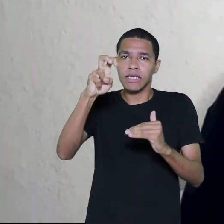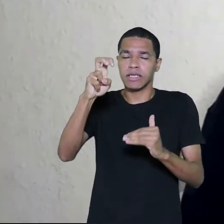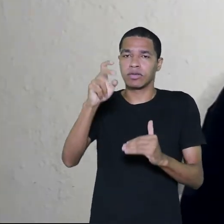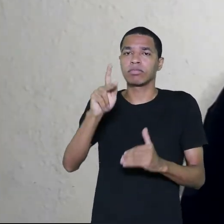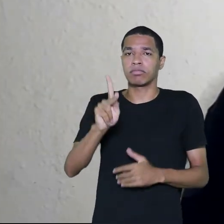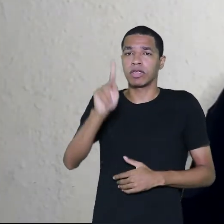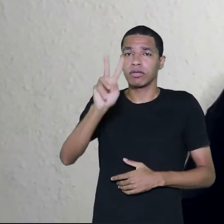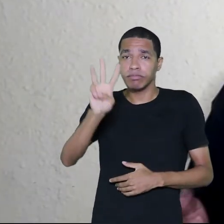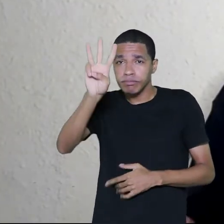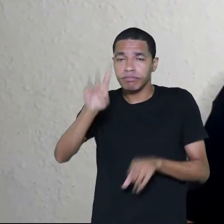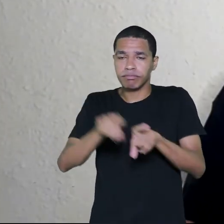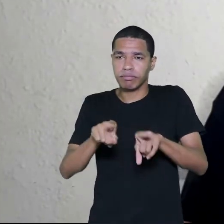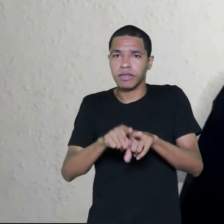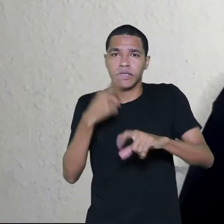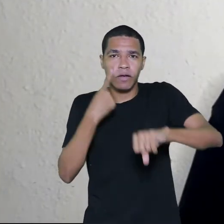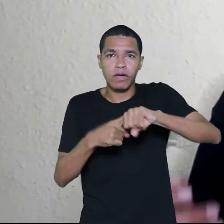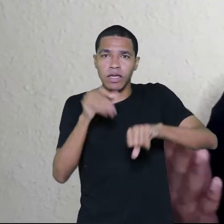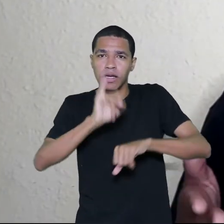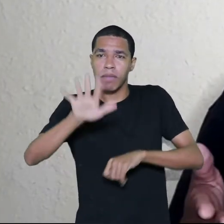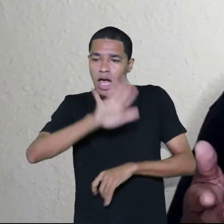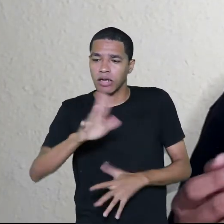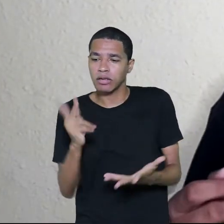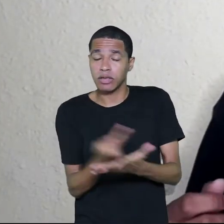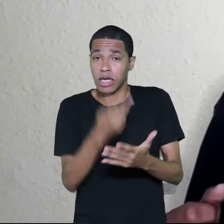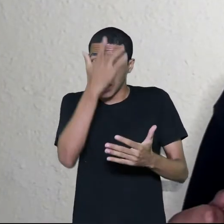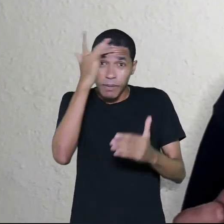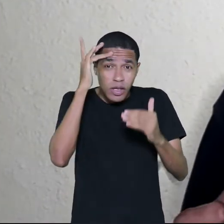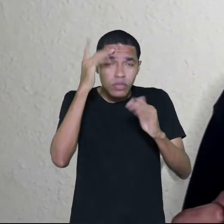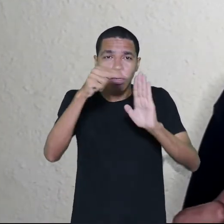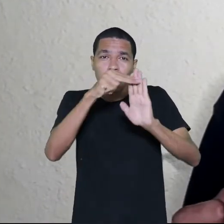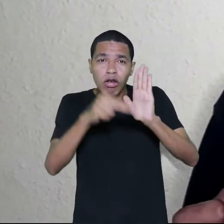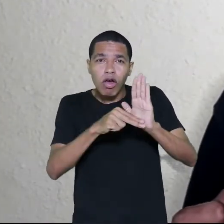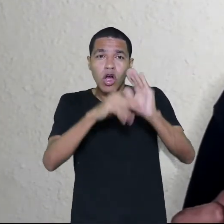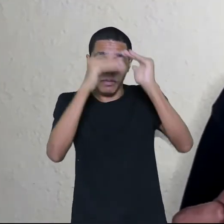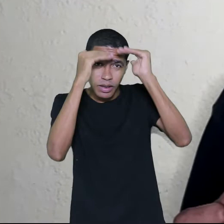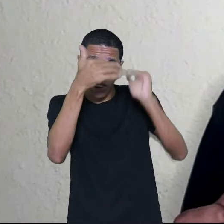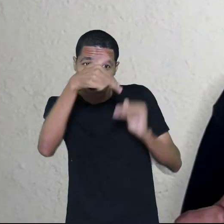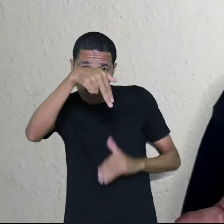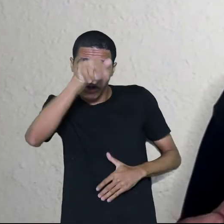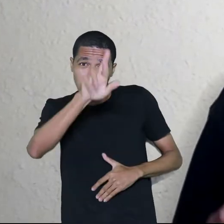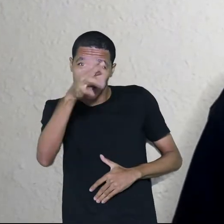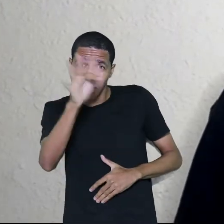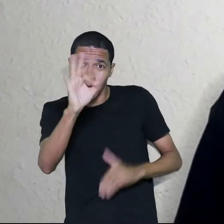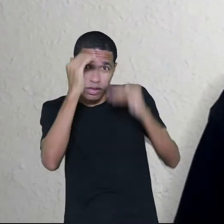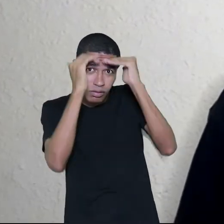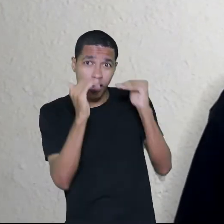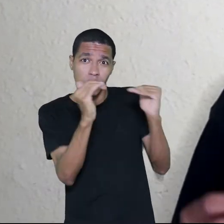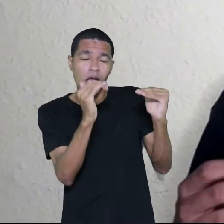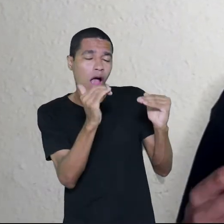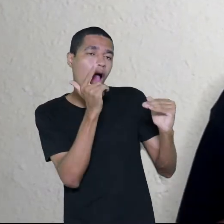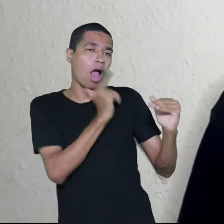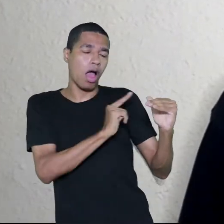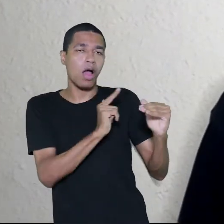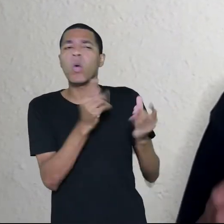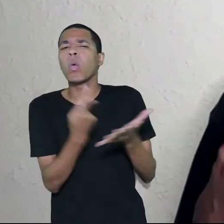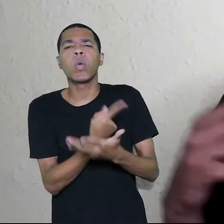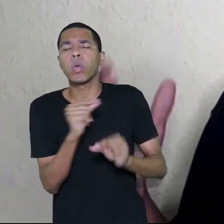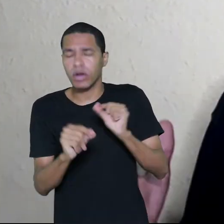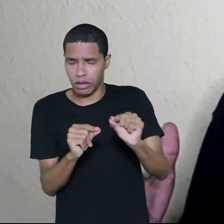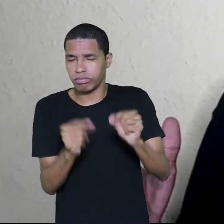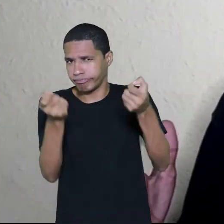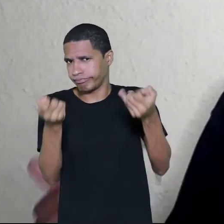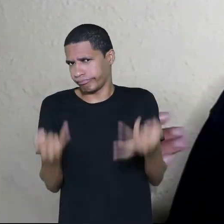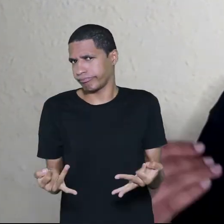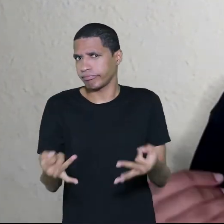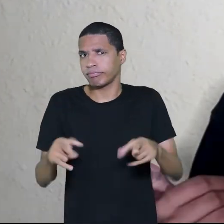você pode ver nessa imagem, é o que ocorre quando você segue os padrões da norma NR10. E agora eu vou explicar para vocês o